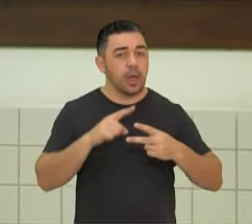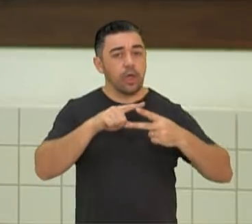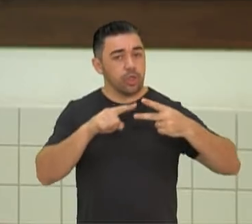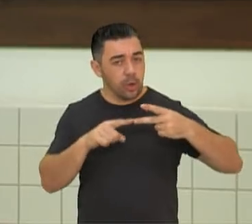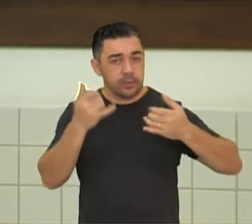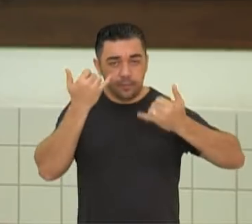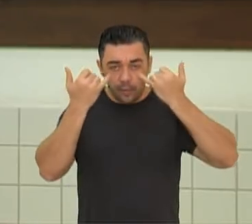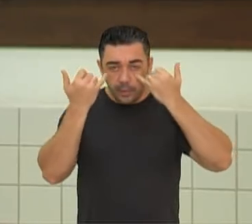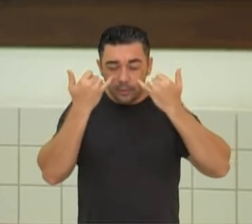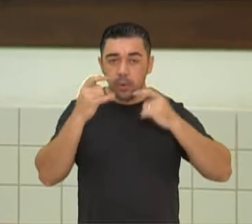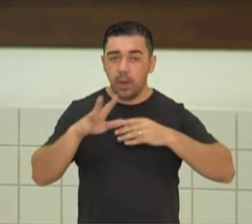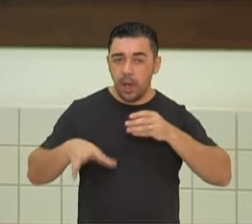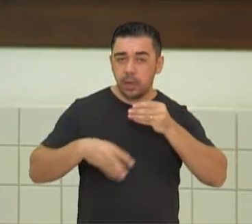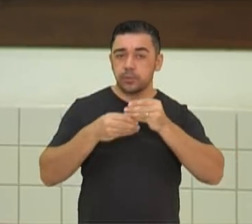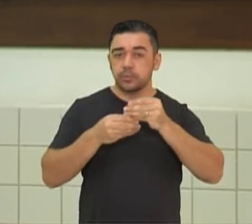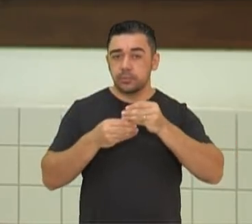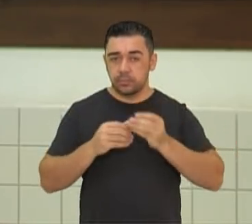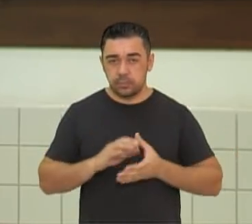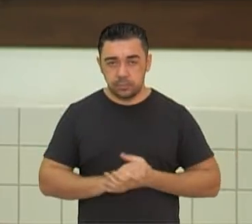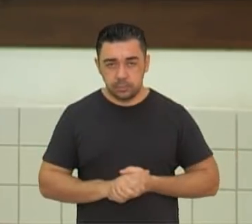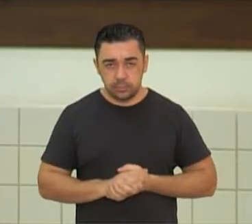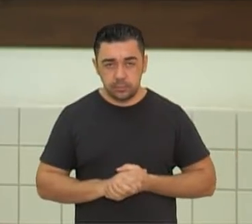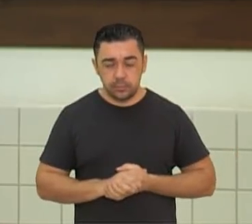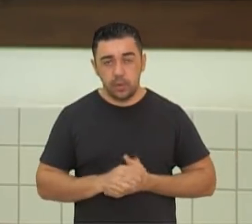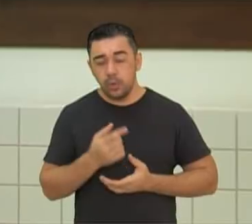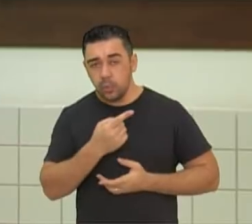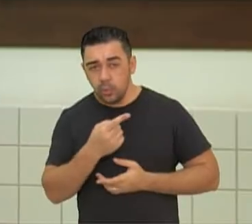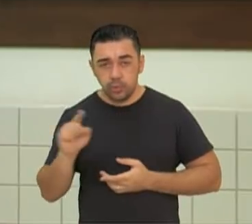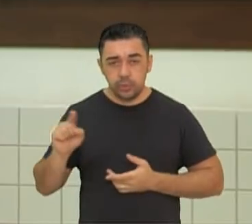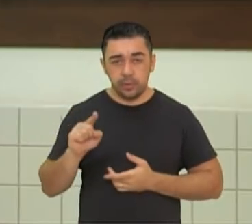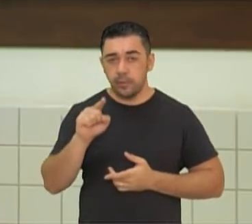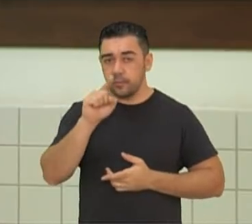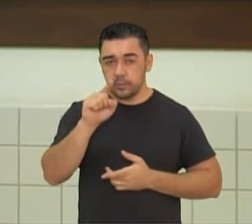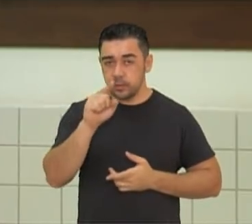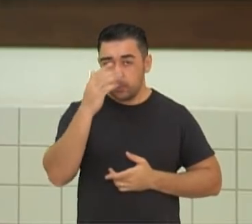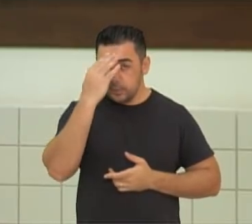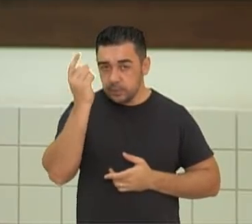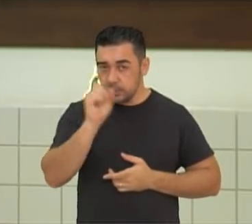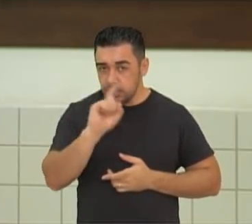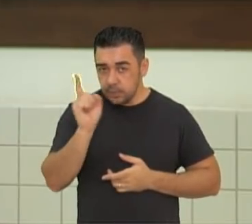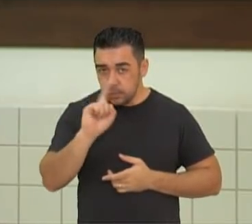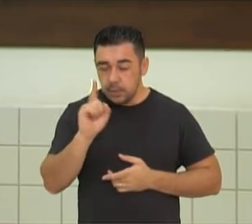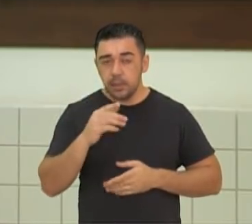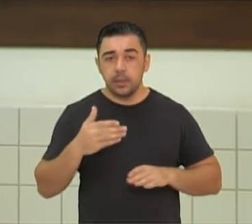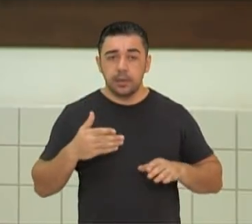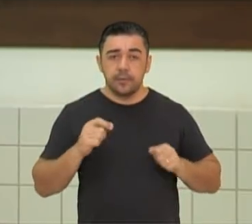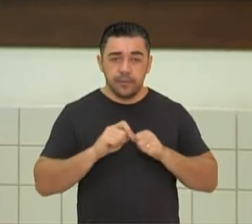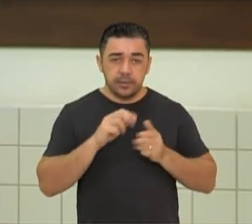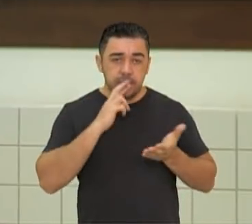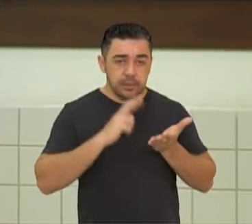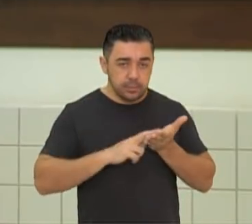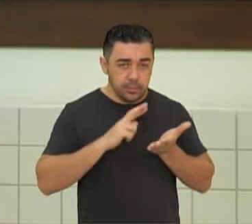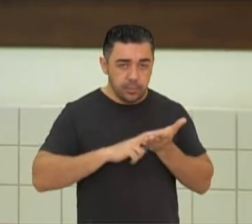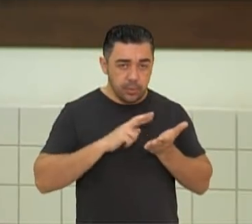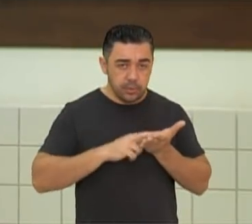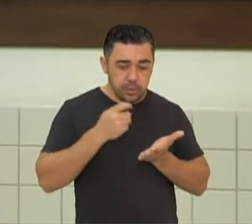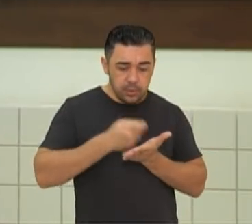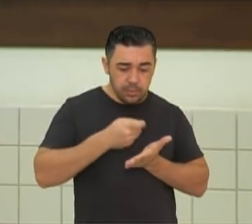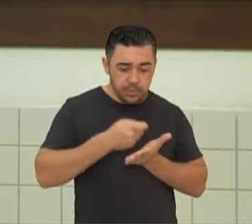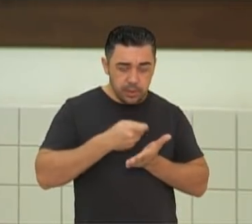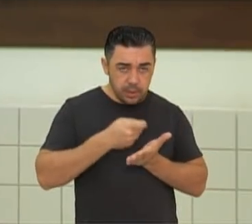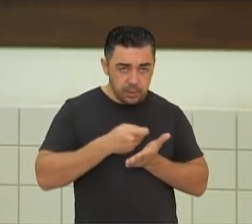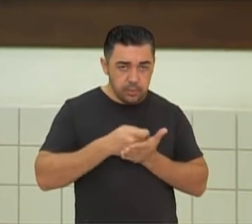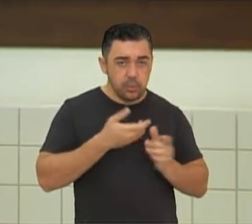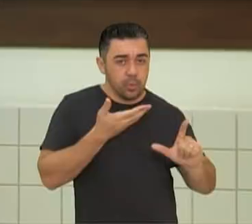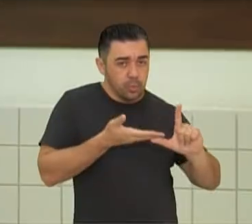duas informações, certo? Por último, não deixe de fazer a atividade obrigatória lá do Google Classroom,